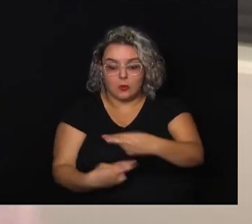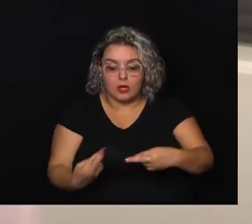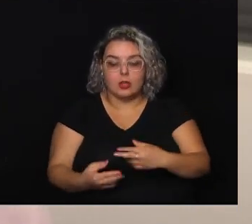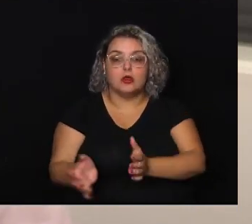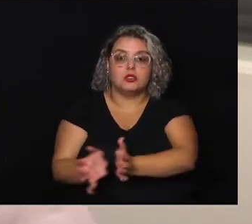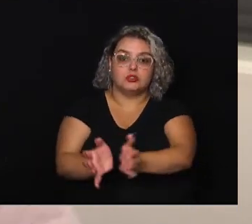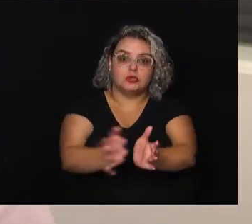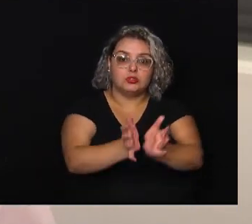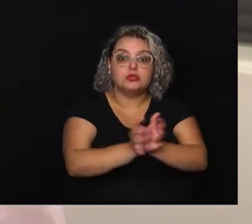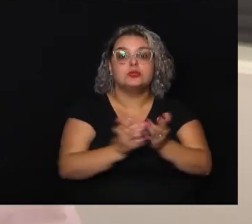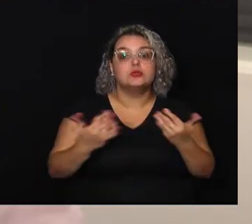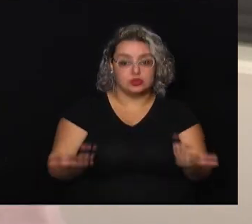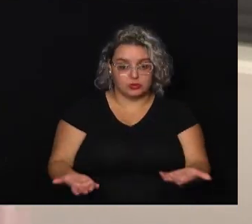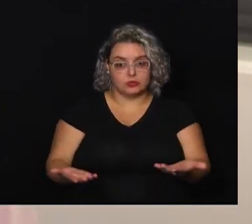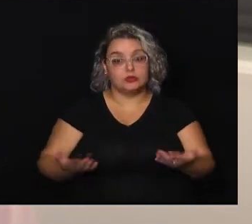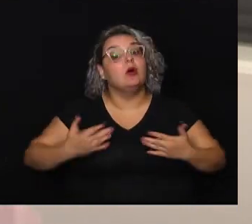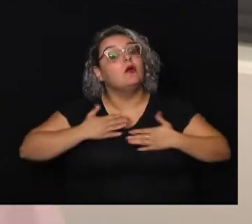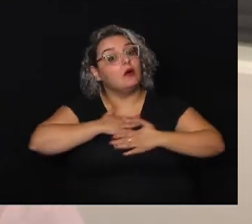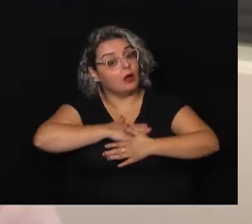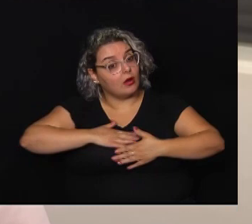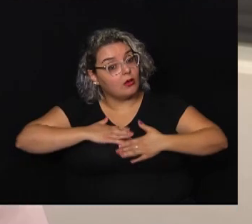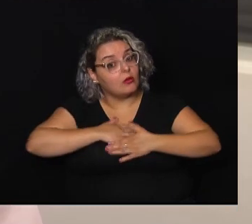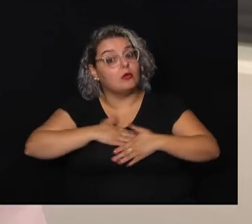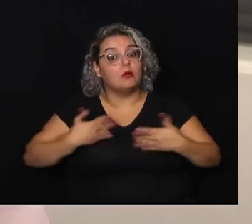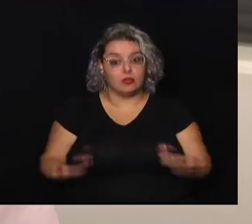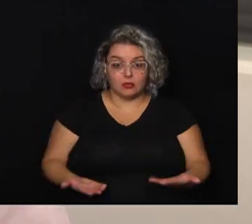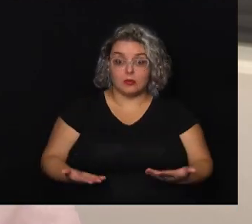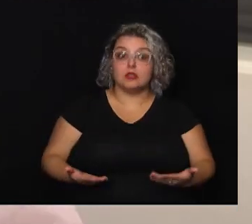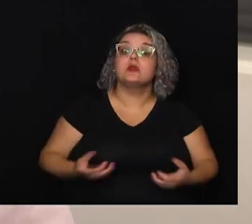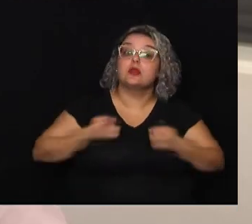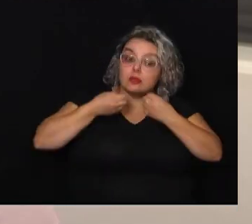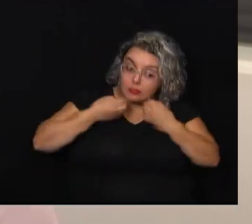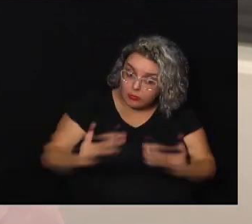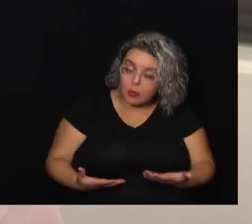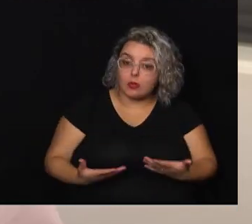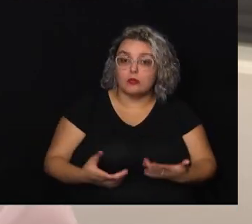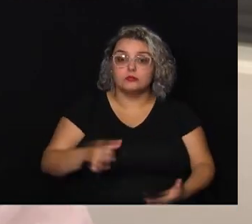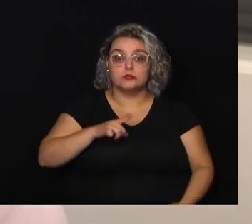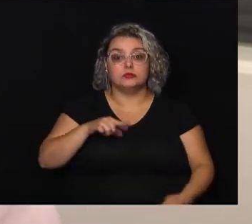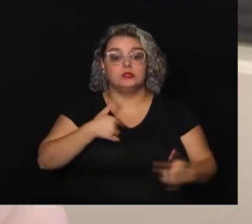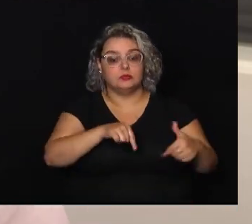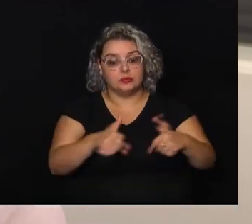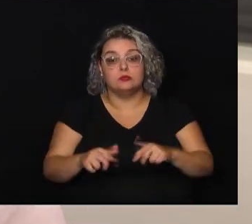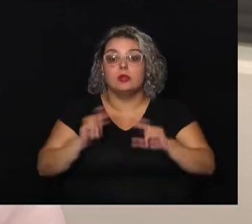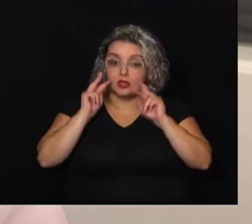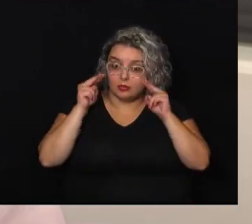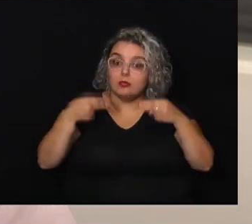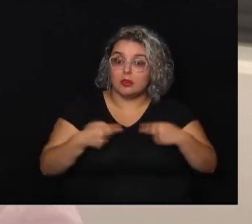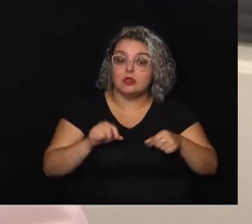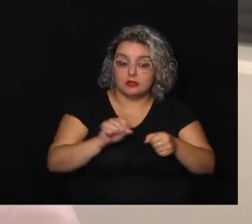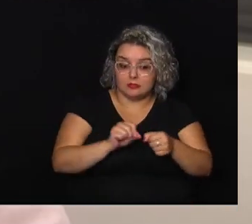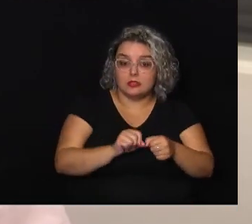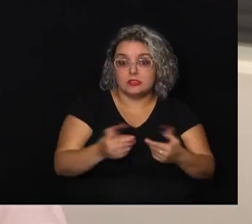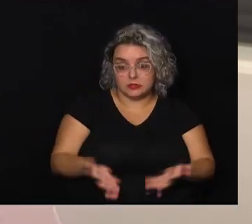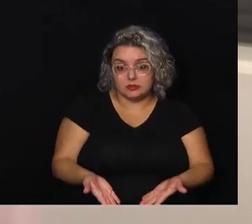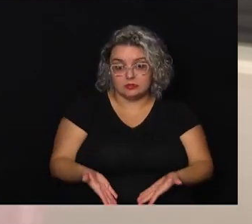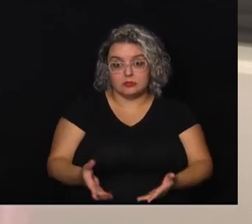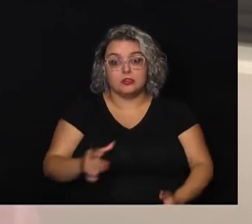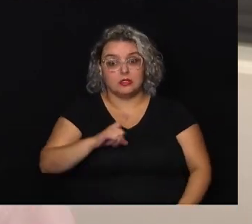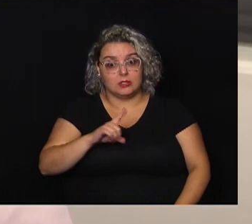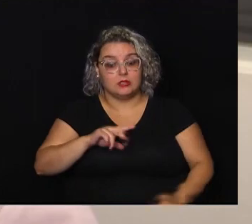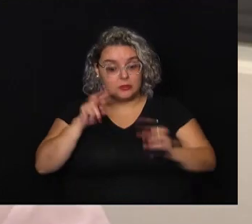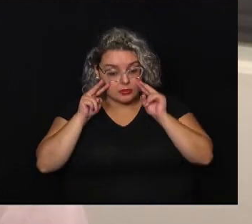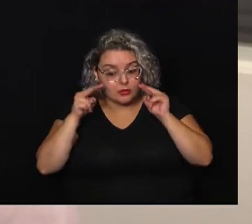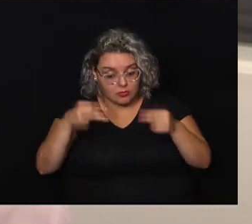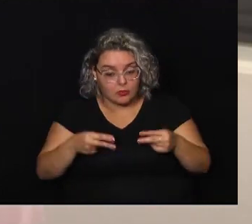então foi muito agradável, muito prazeroso, muito satisfatório ter o trabalho reconhecido, o trabalho que a gente faz aqui, ter reconhecido